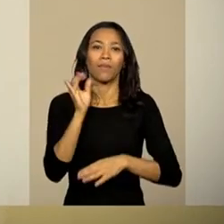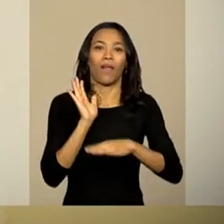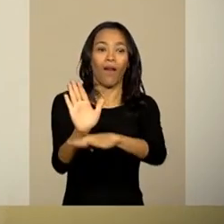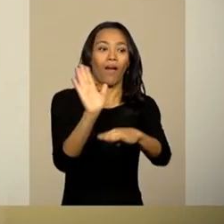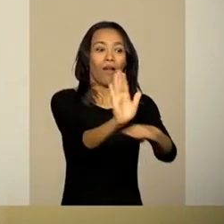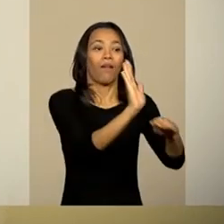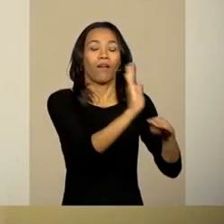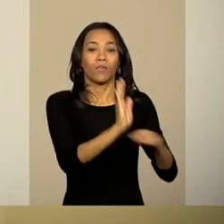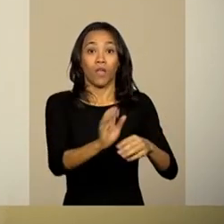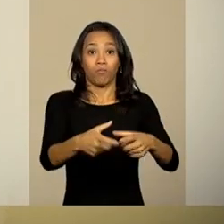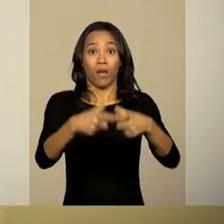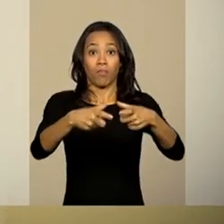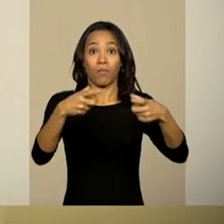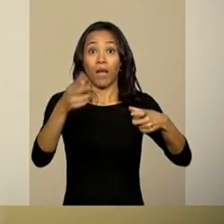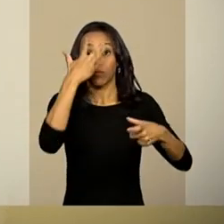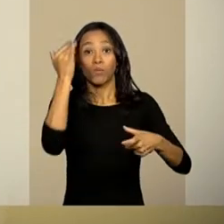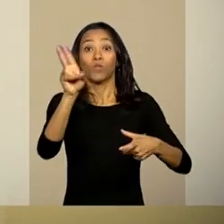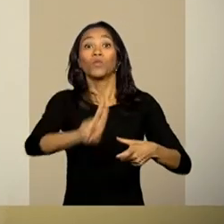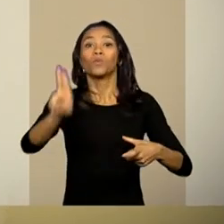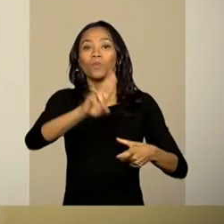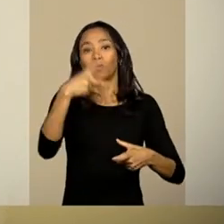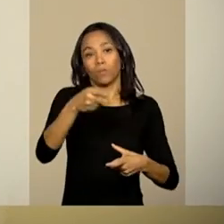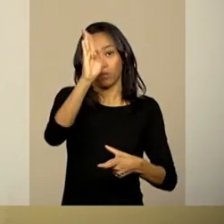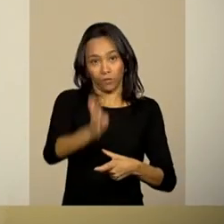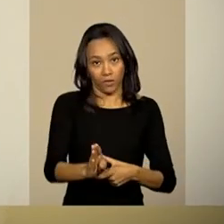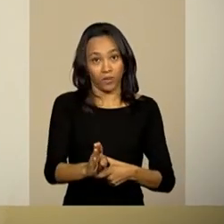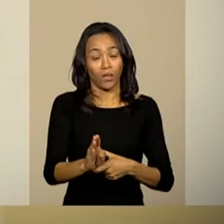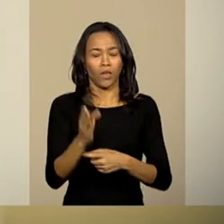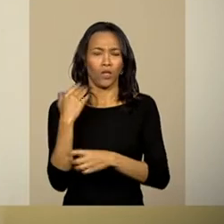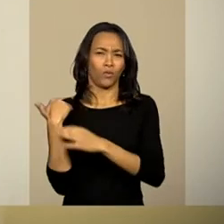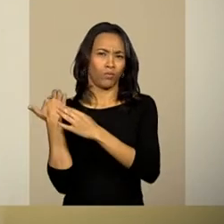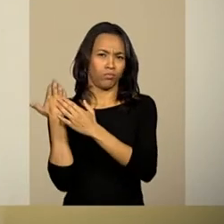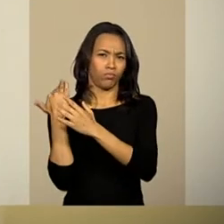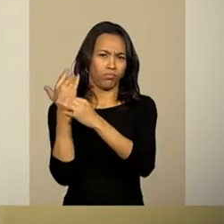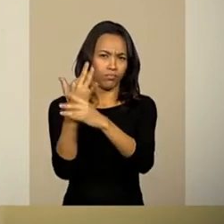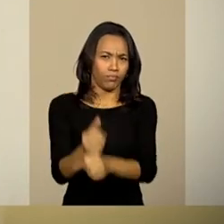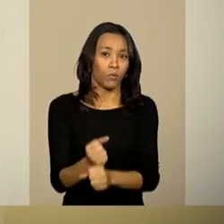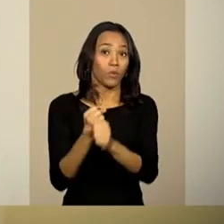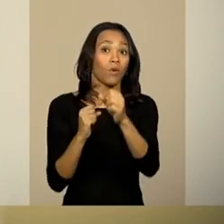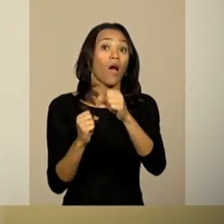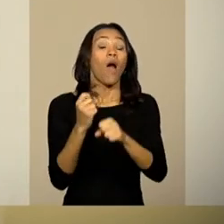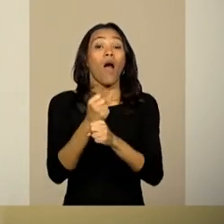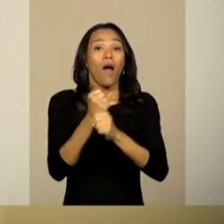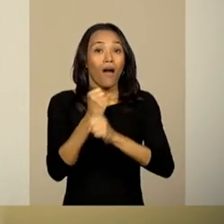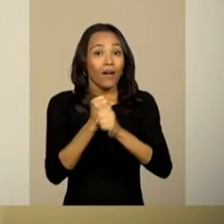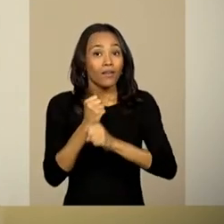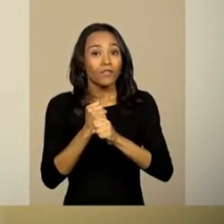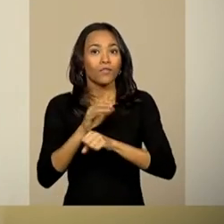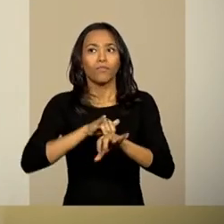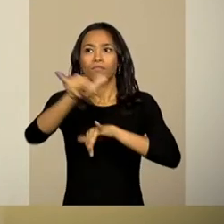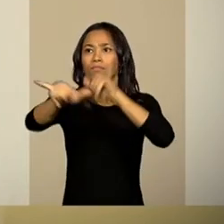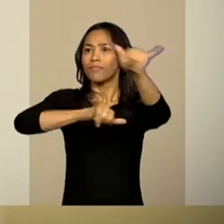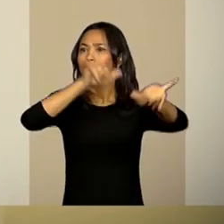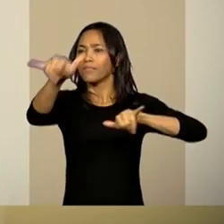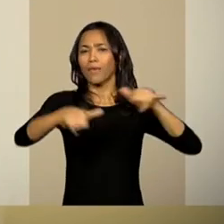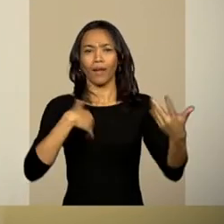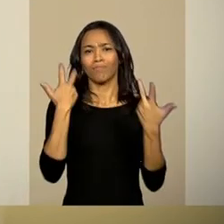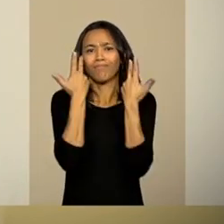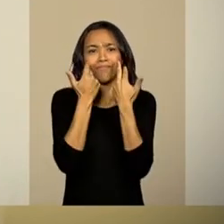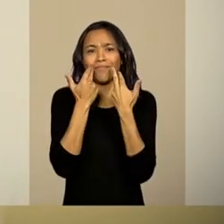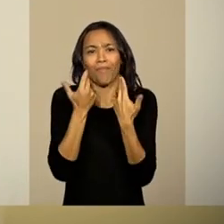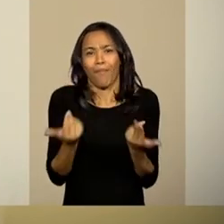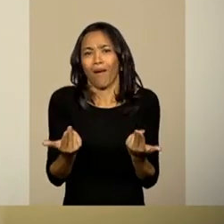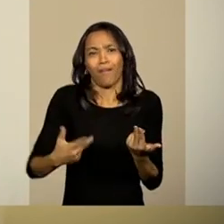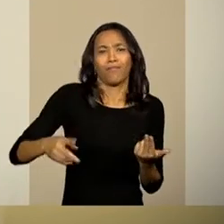o crescimento da demanda no Brasil. Nos últimos anos, Luciano, viajar de avião passou a fazer parte do cotidiano de milhões